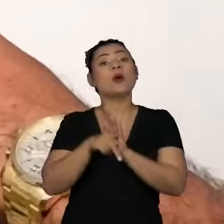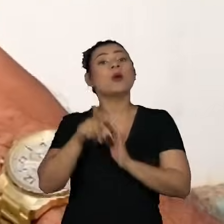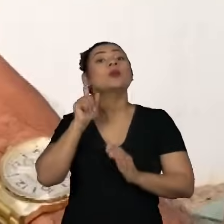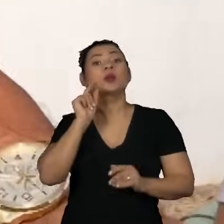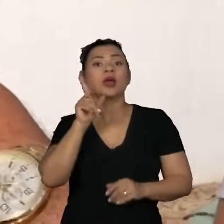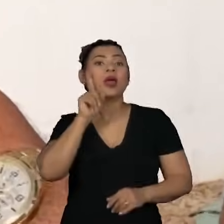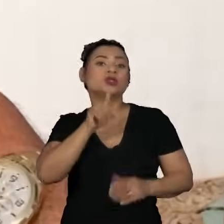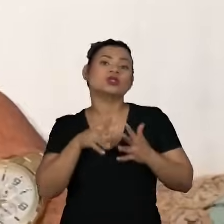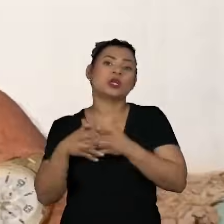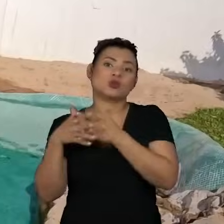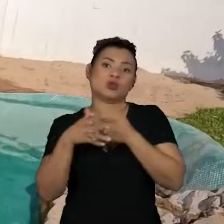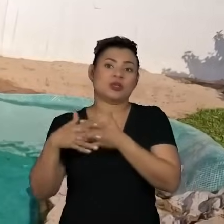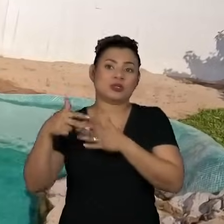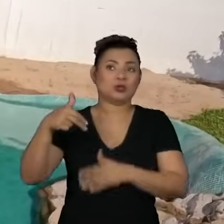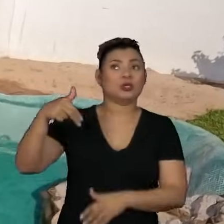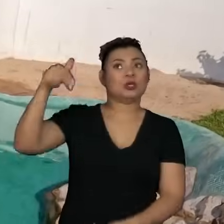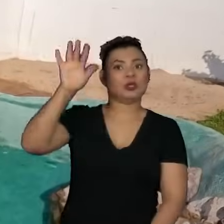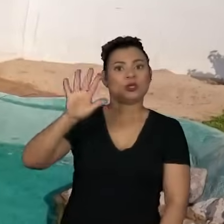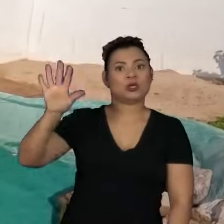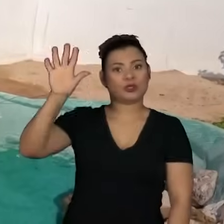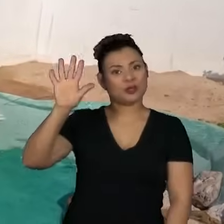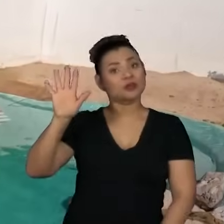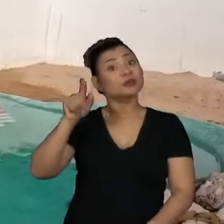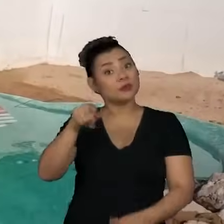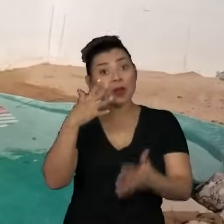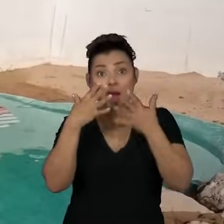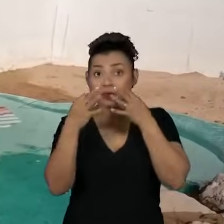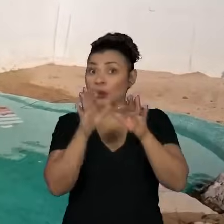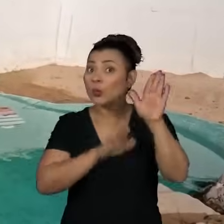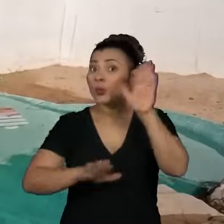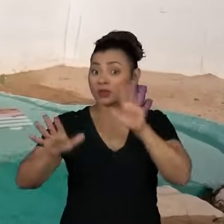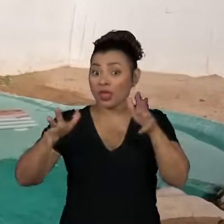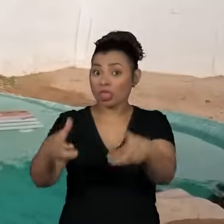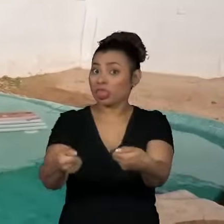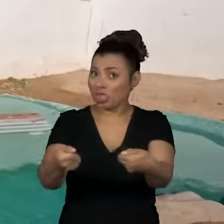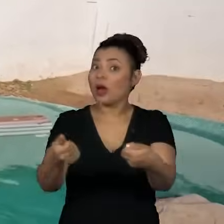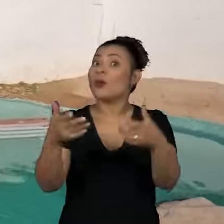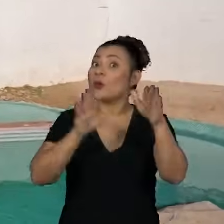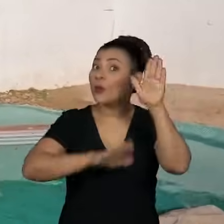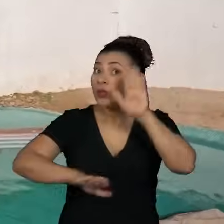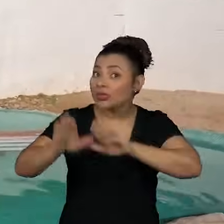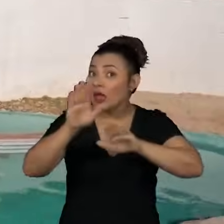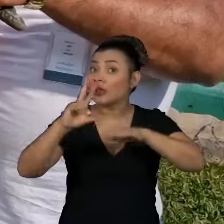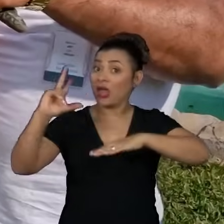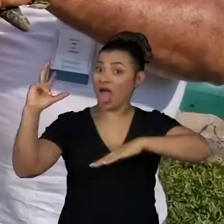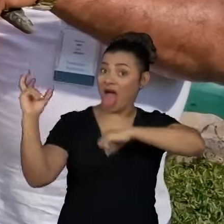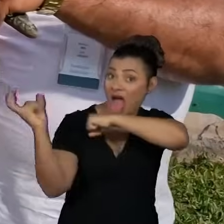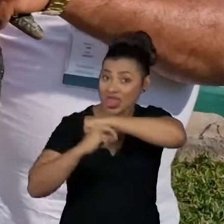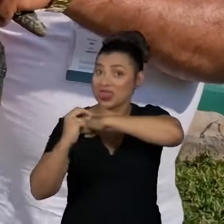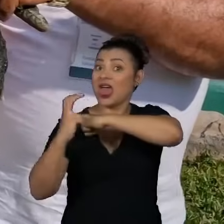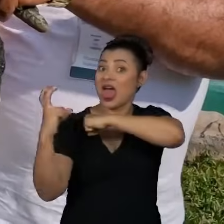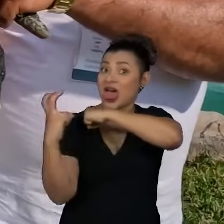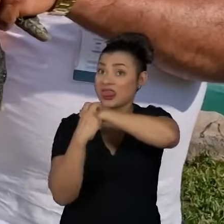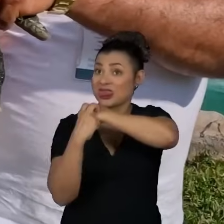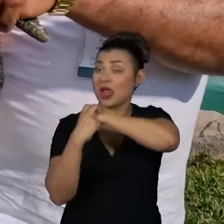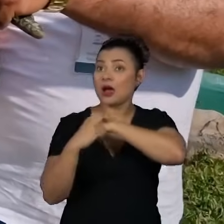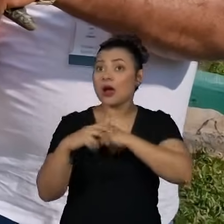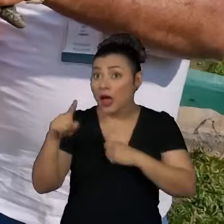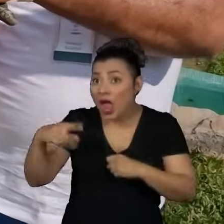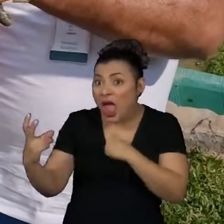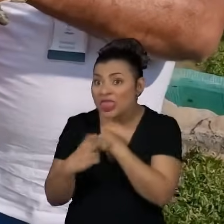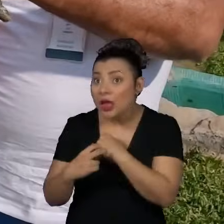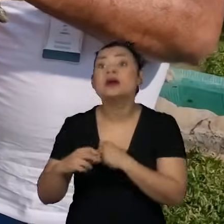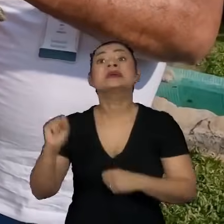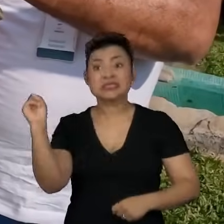né? É um animal que você tem que ter muito cuidado no manejo dele, né? O nome já diz, mordedora. E ela dá bote em ser humano, não? Sim,